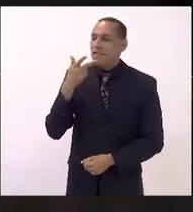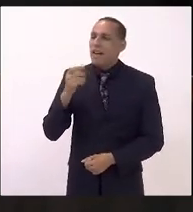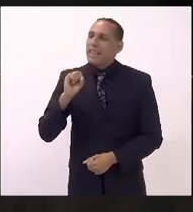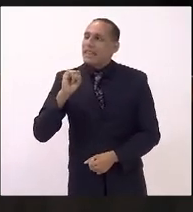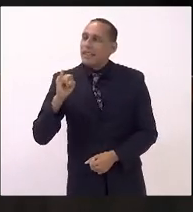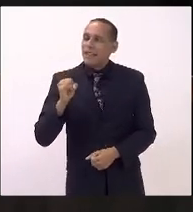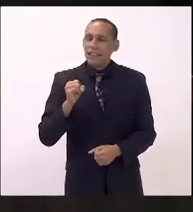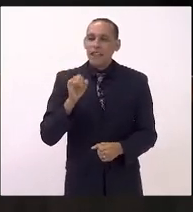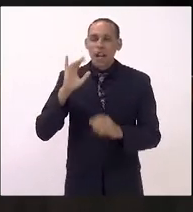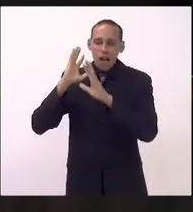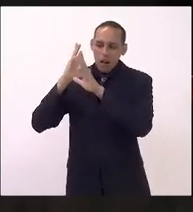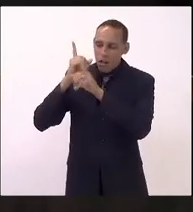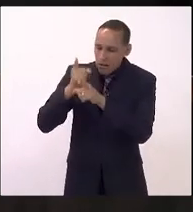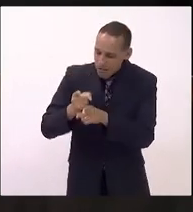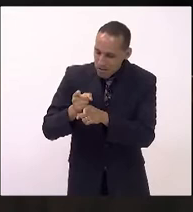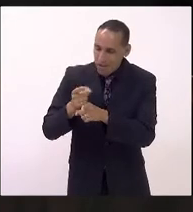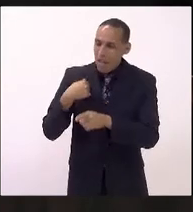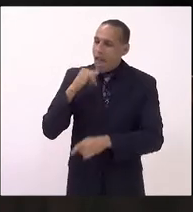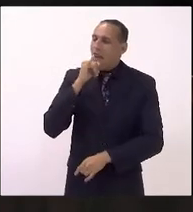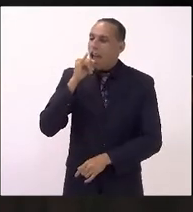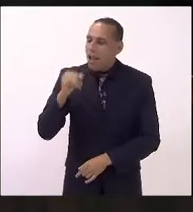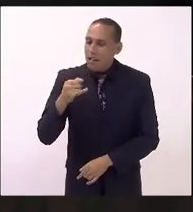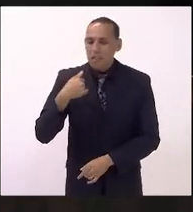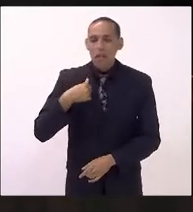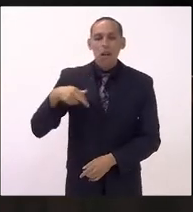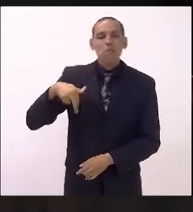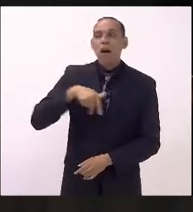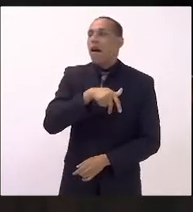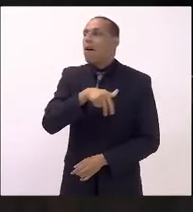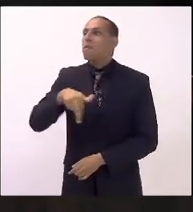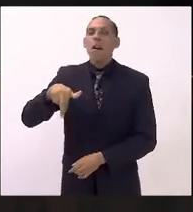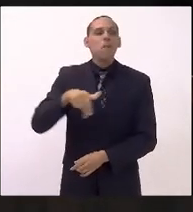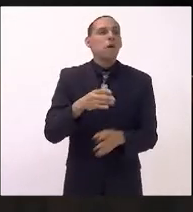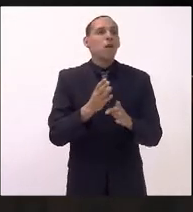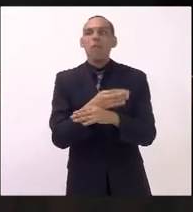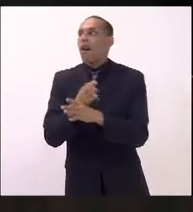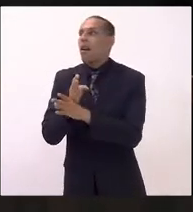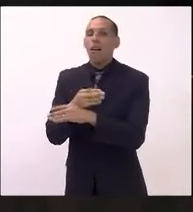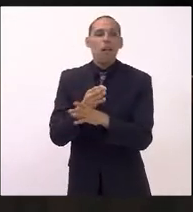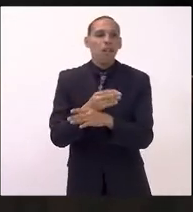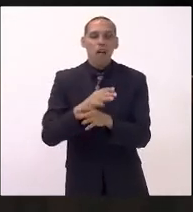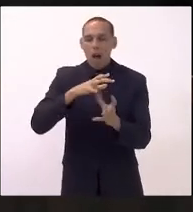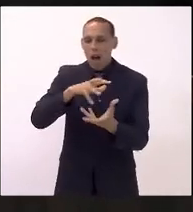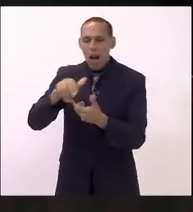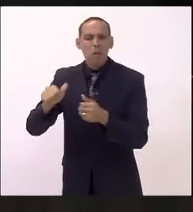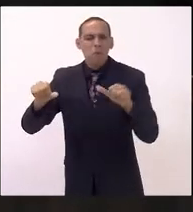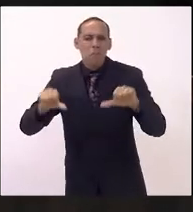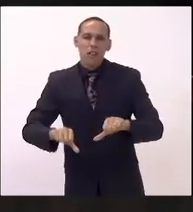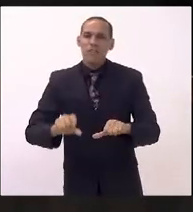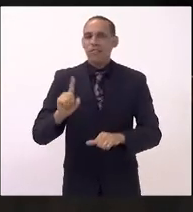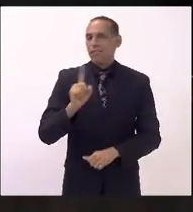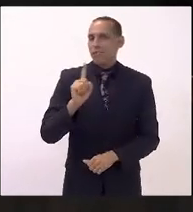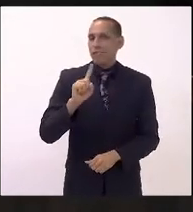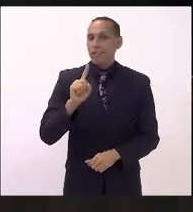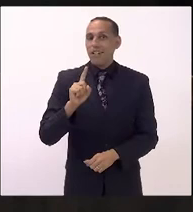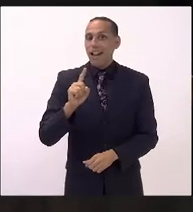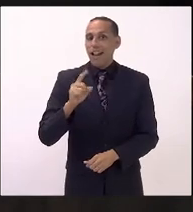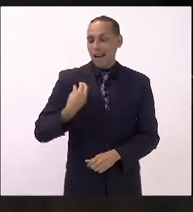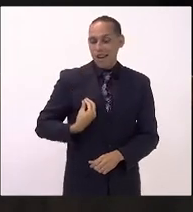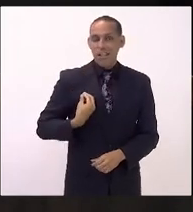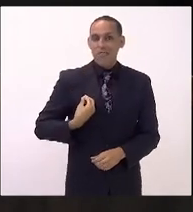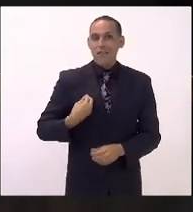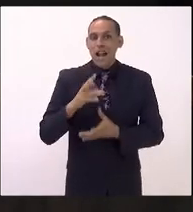meu destino, não seria um peregrino nesse imenso mundo cão. Ou seja, a vida tem imitado a arte